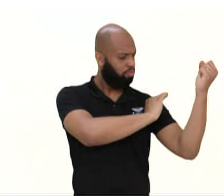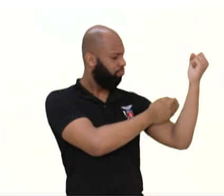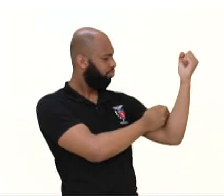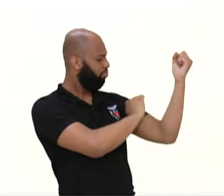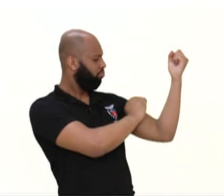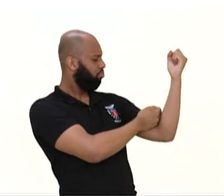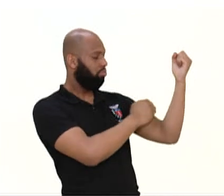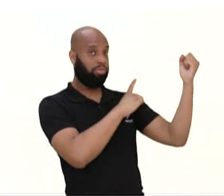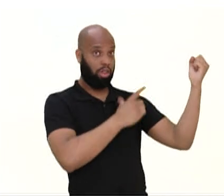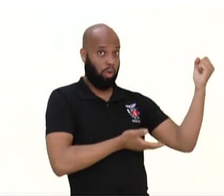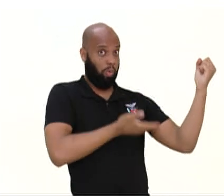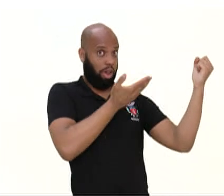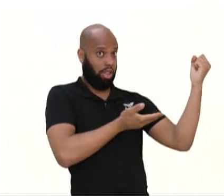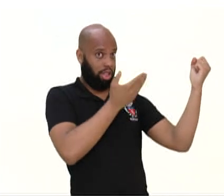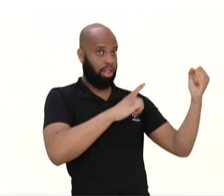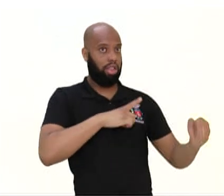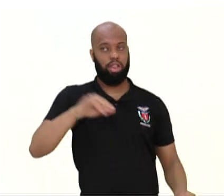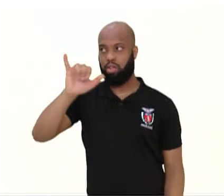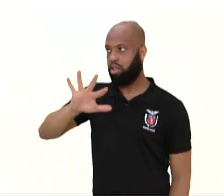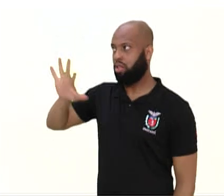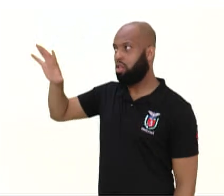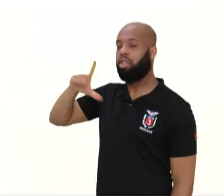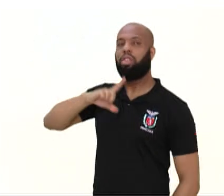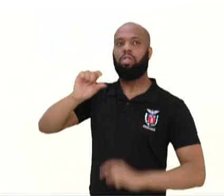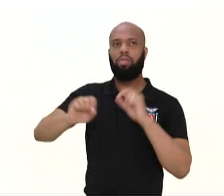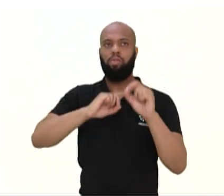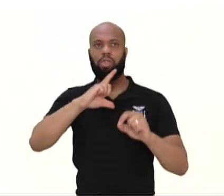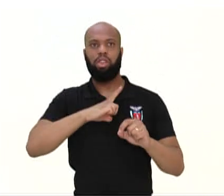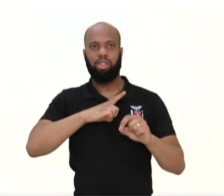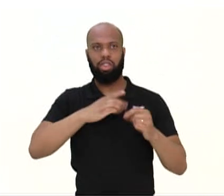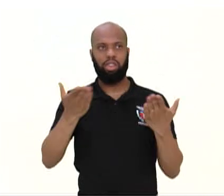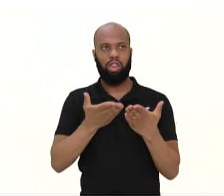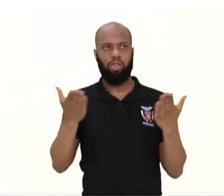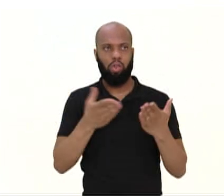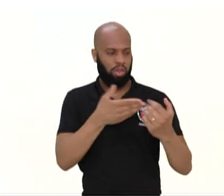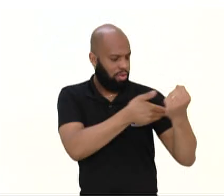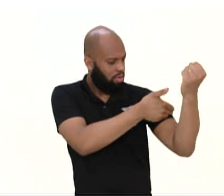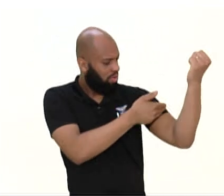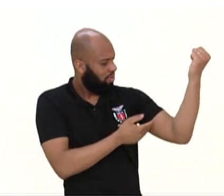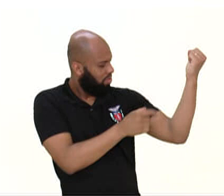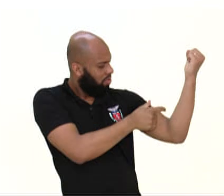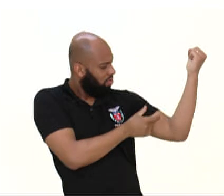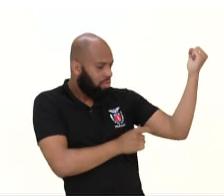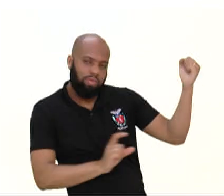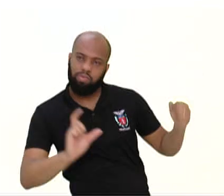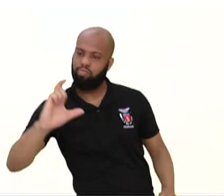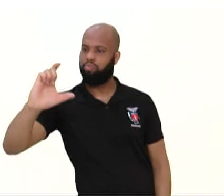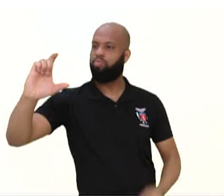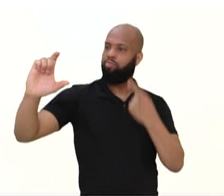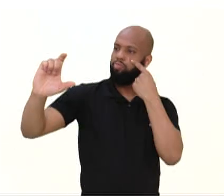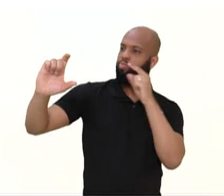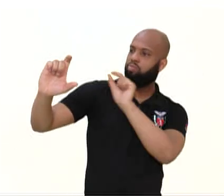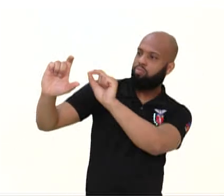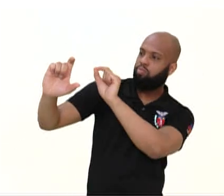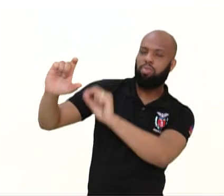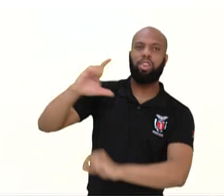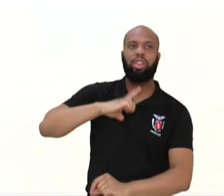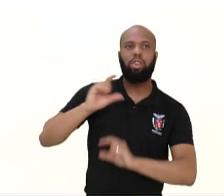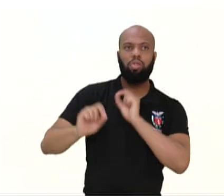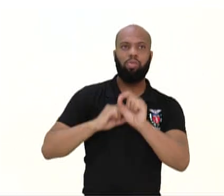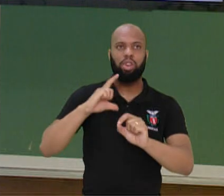Temos aqui uma imagem exemplificando. Então, eu tenho um corte transversal e aí esse aumento vai se dar nessa